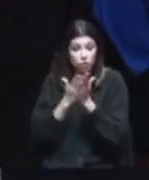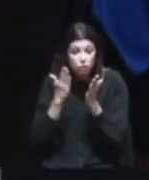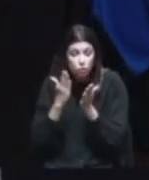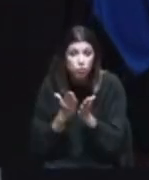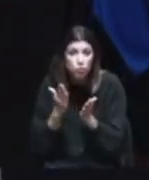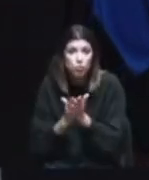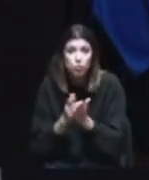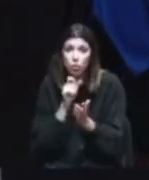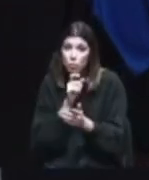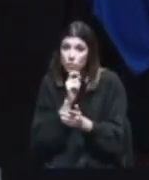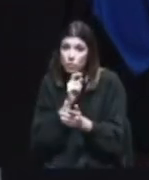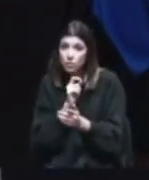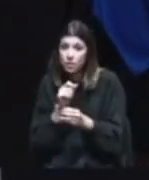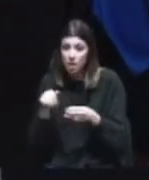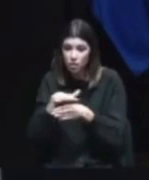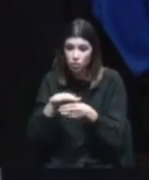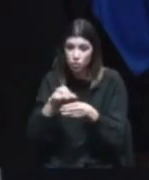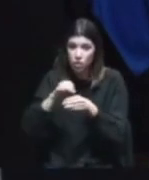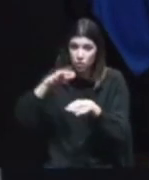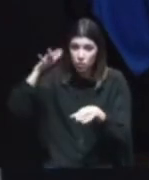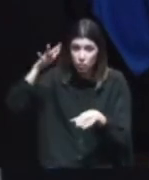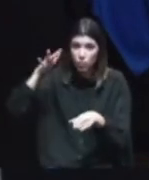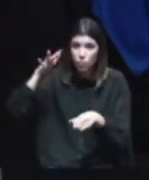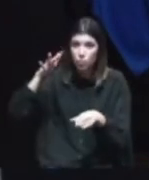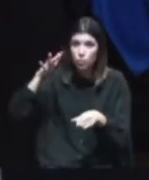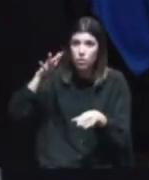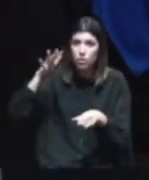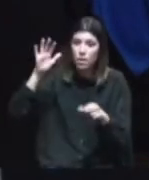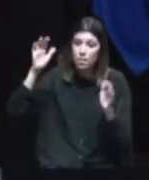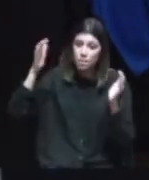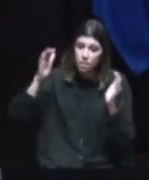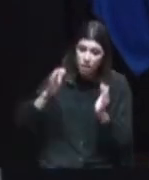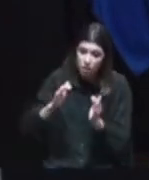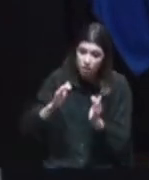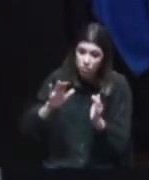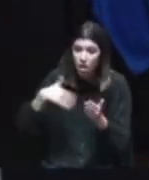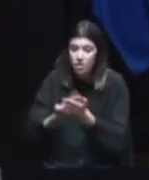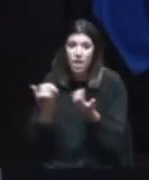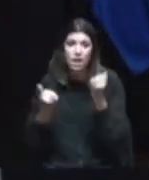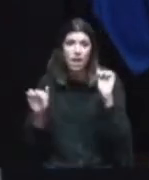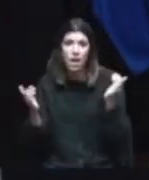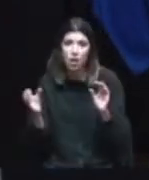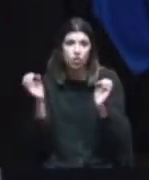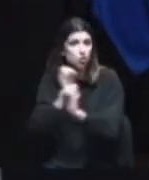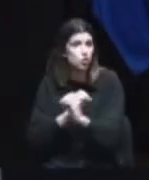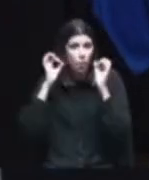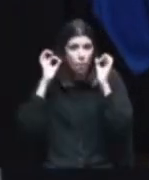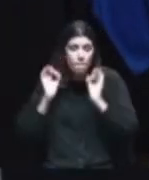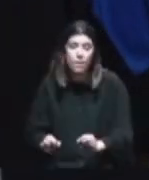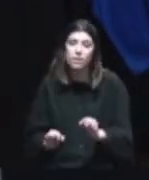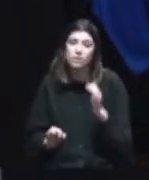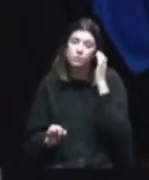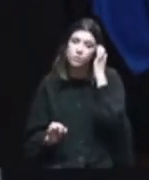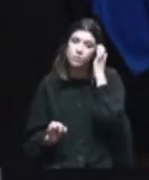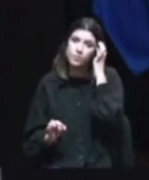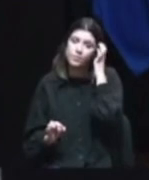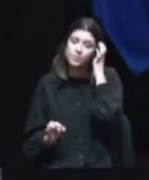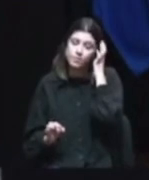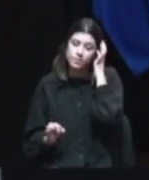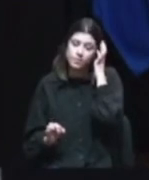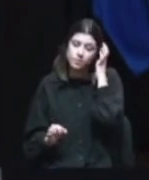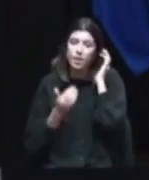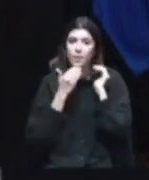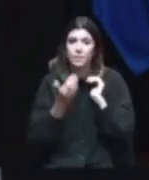das zonas de emissões reduzidas para zonas de emissões zero, bem como outros locais apropriados para a criação e implementação dessas zonas de emissões zero.